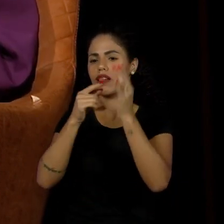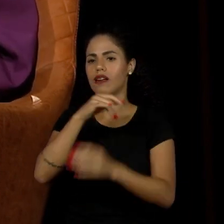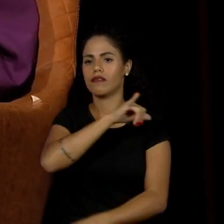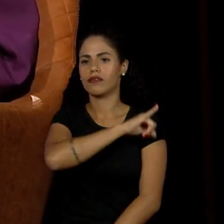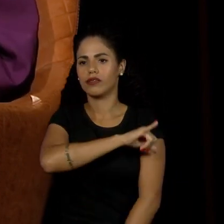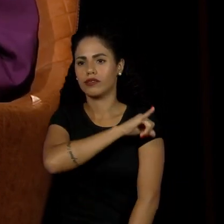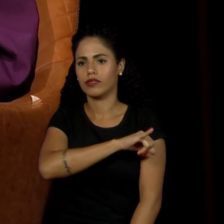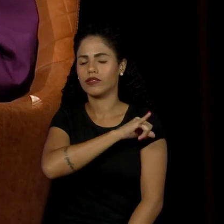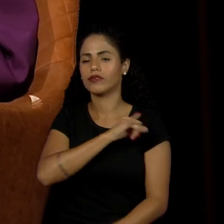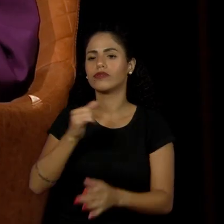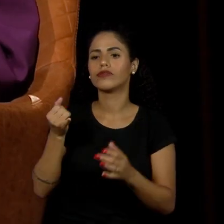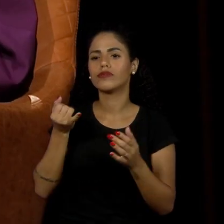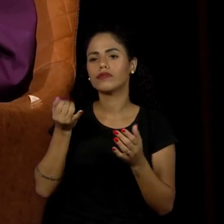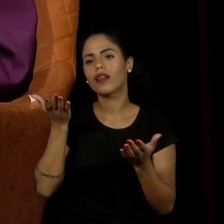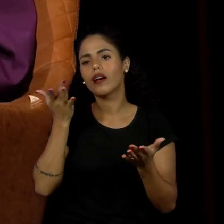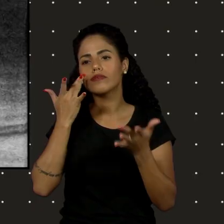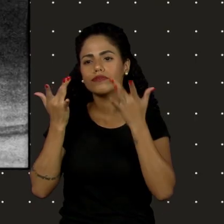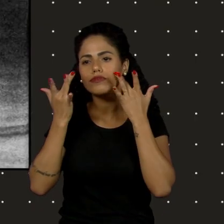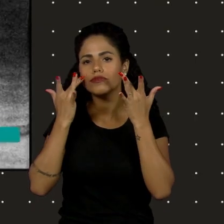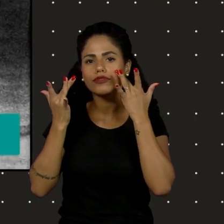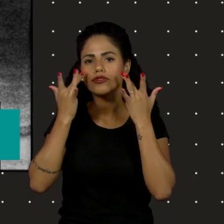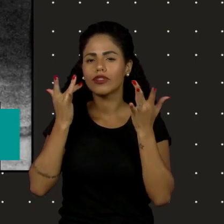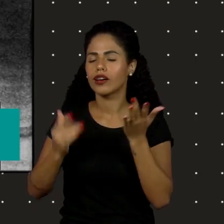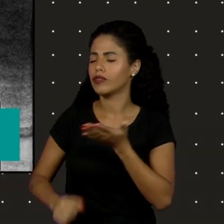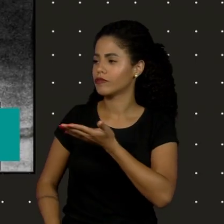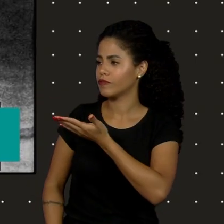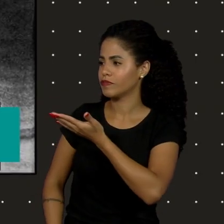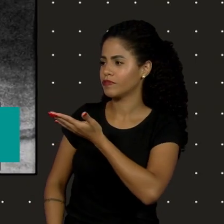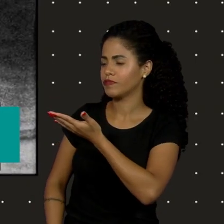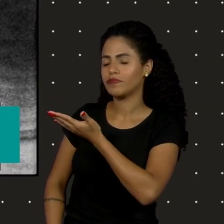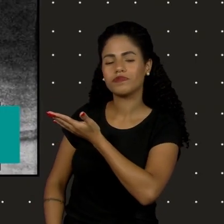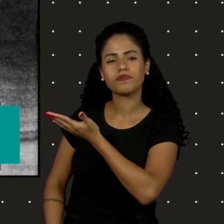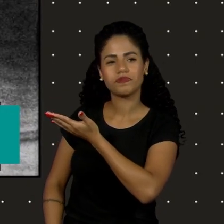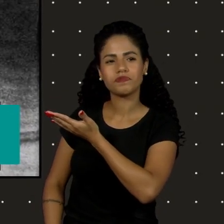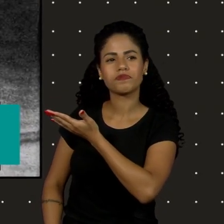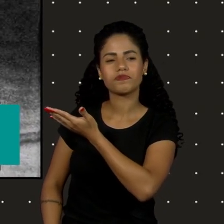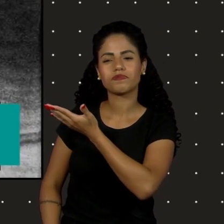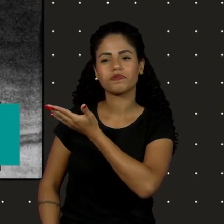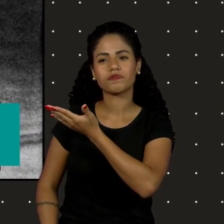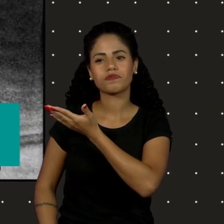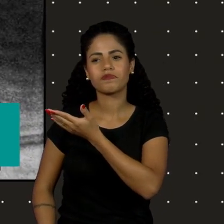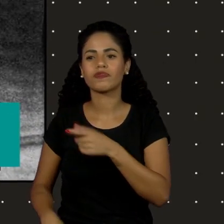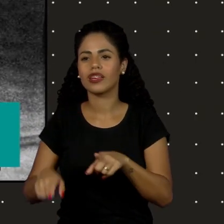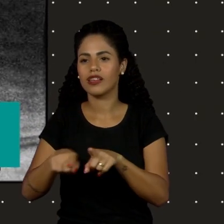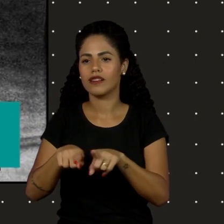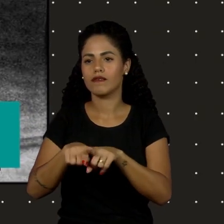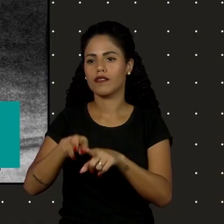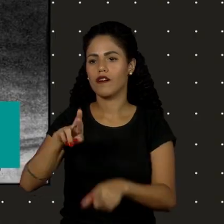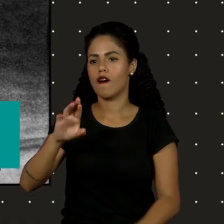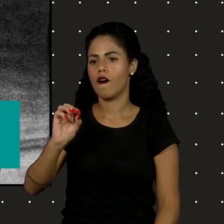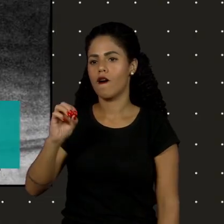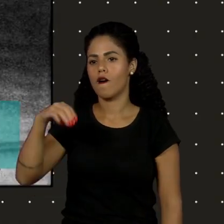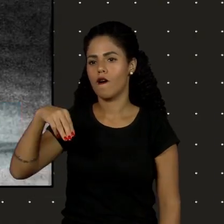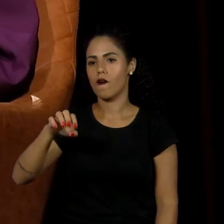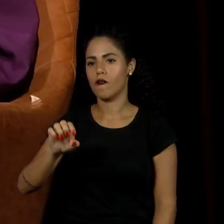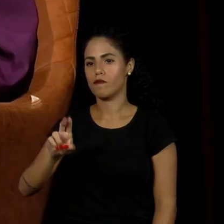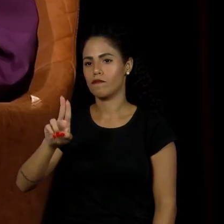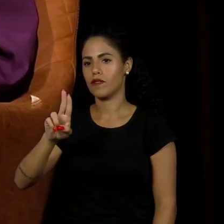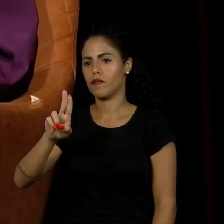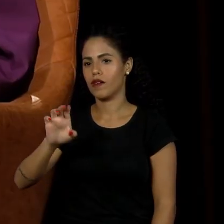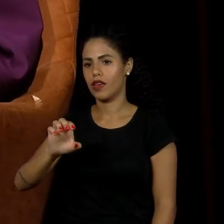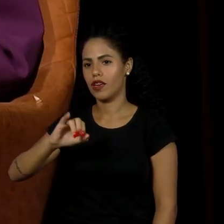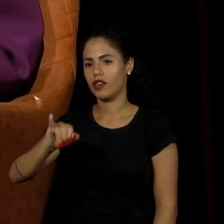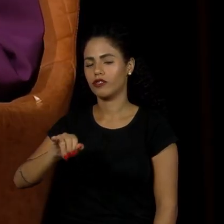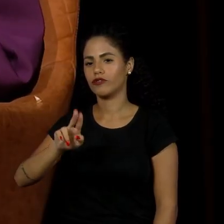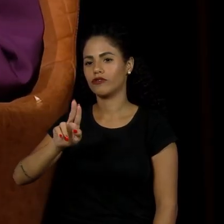no Teatro Municipal, Marila Grembo, que abriu o primeiro concurso internacional de dança do Rio de